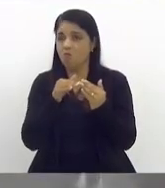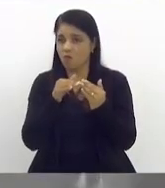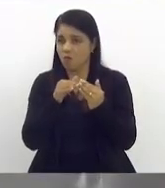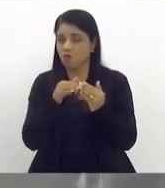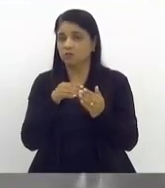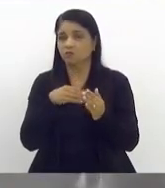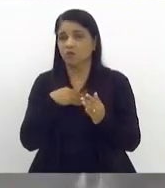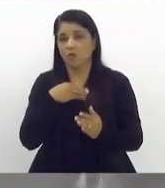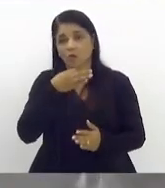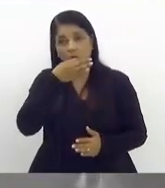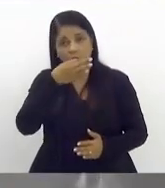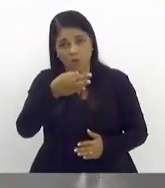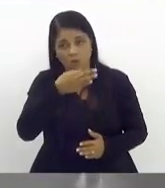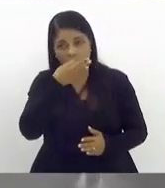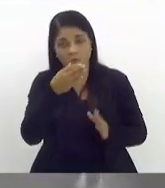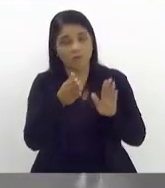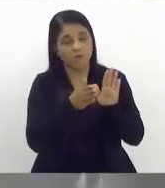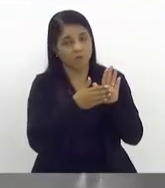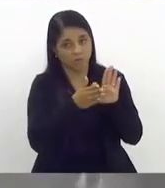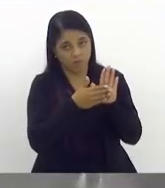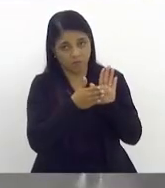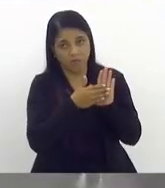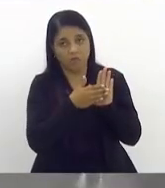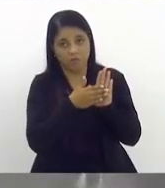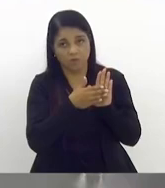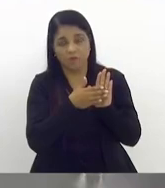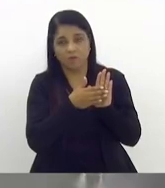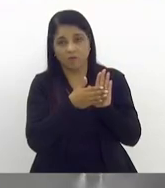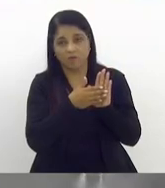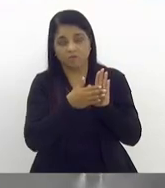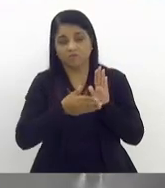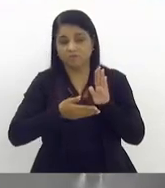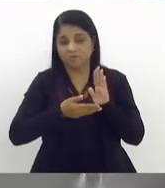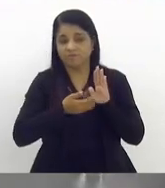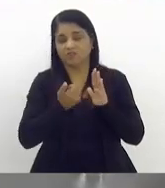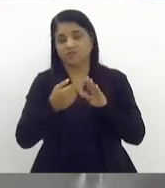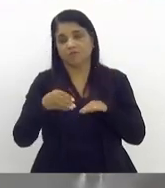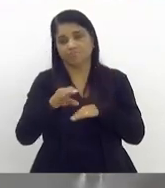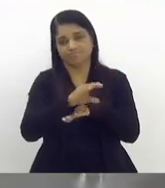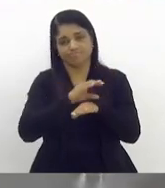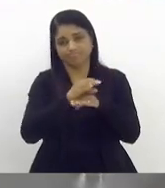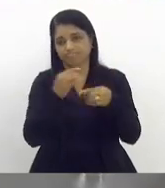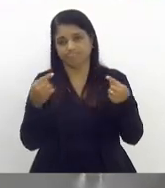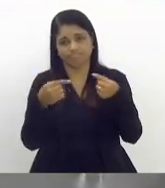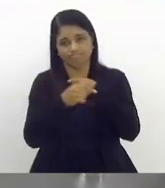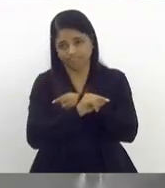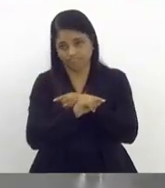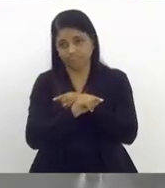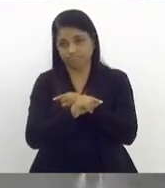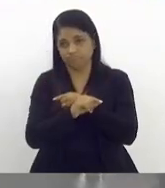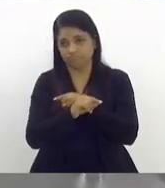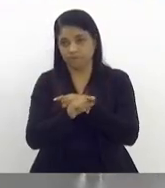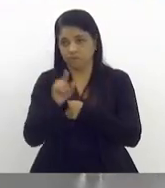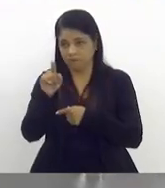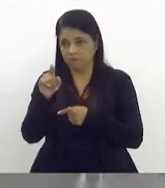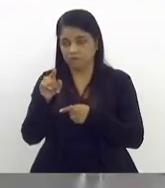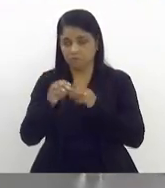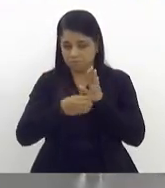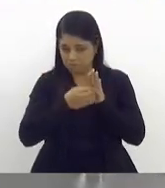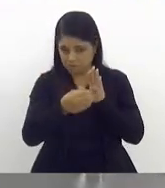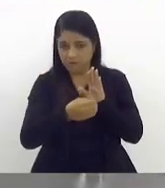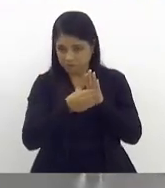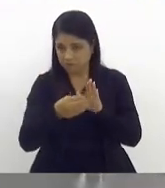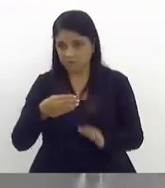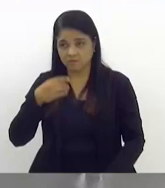proponho retirada pela... Ou inconstitucionalidade. Inconstitucionalidade. Vossa Excelência, pode ser o parecerista, então, da inconstitucionalidade? Sim, pode